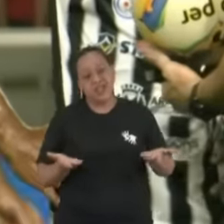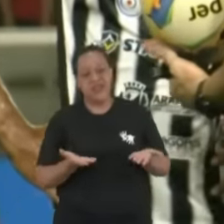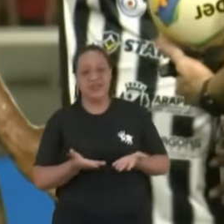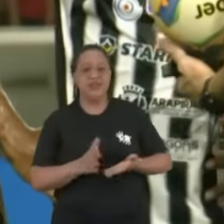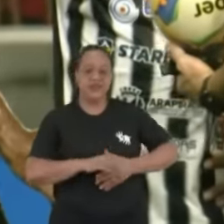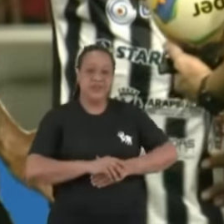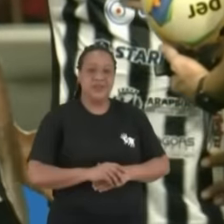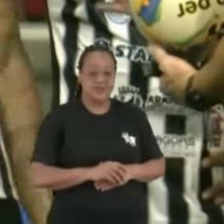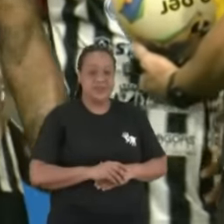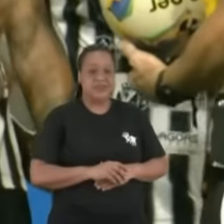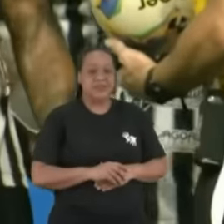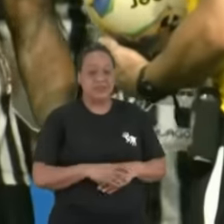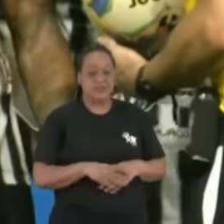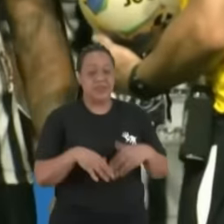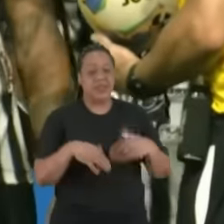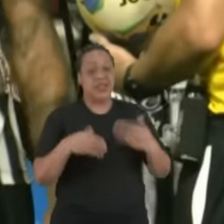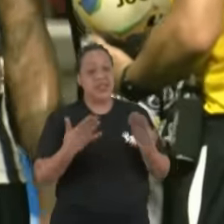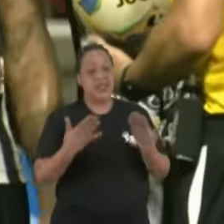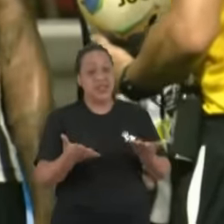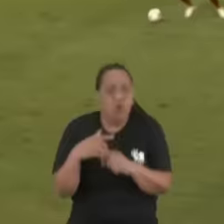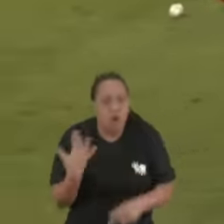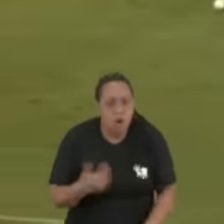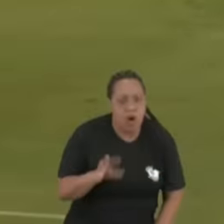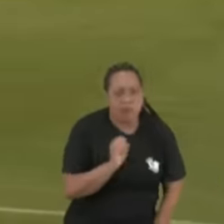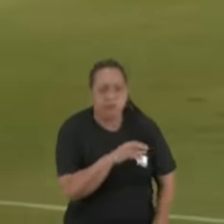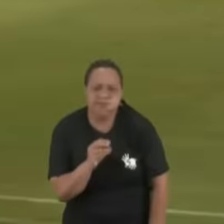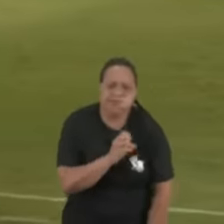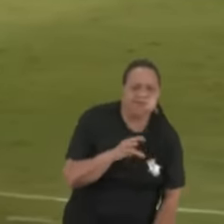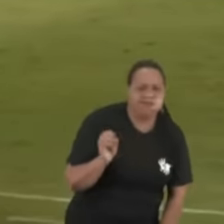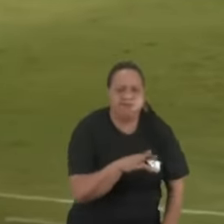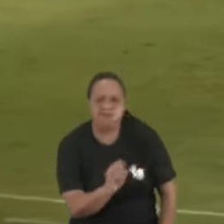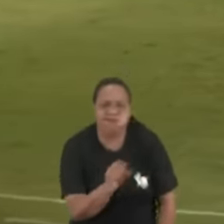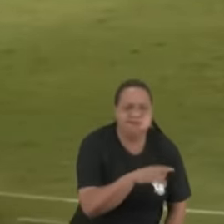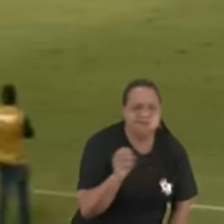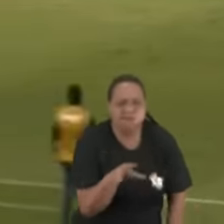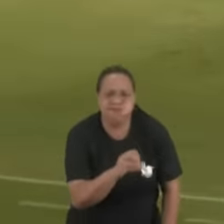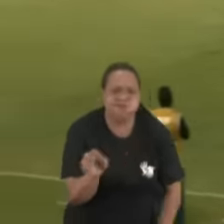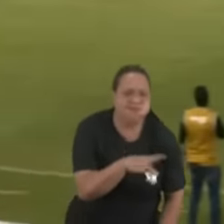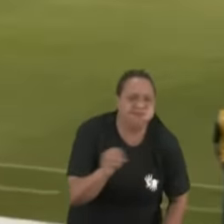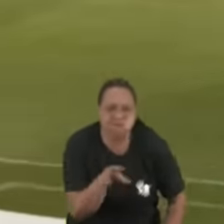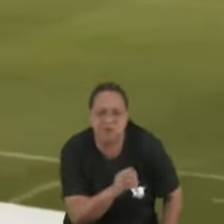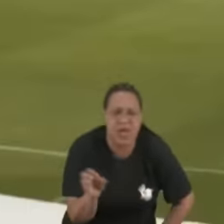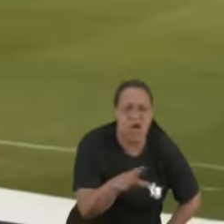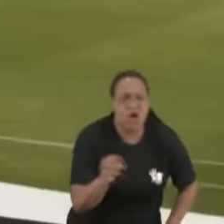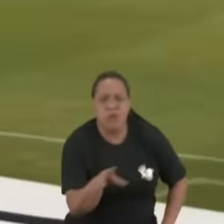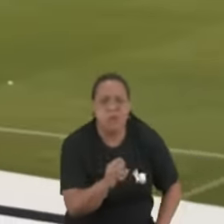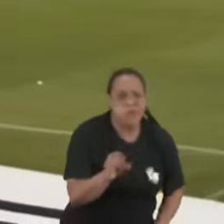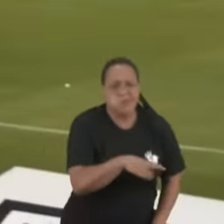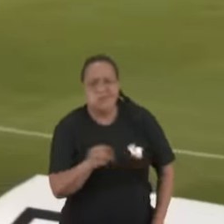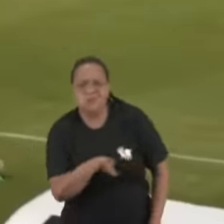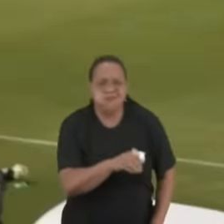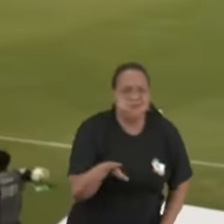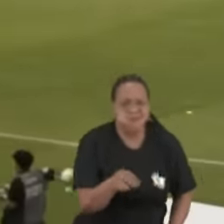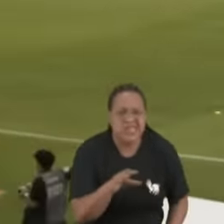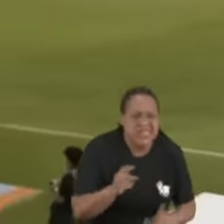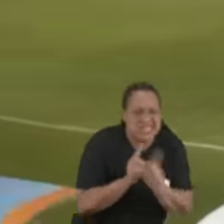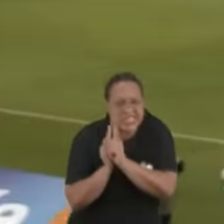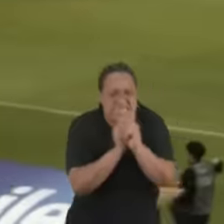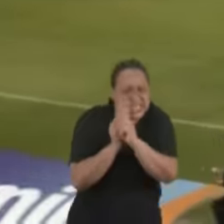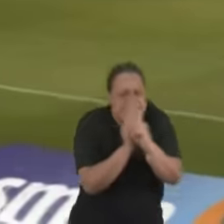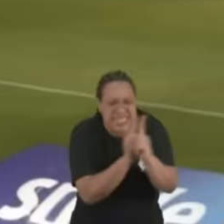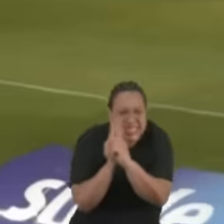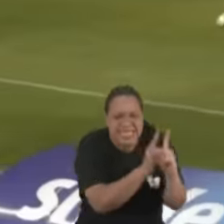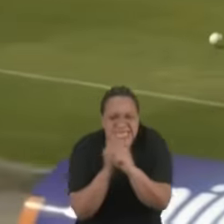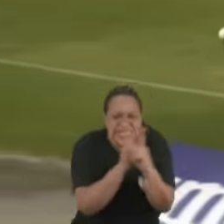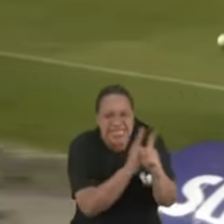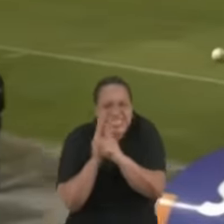jogo para dentro das redes. A mais dura do Colina, bola nos pés ali do Rômulo, Léo Pereira para cima da marcação do Benê,